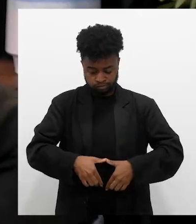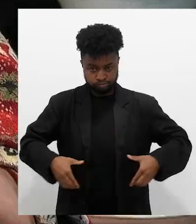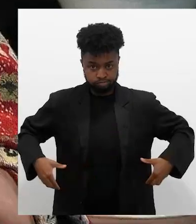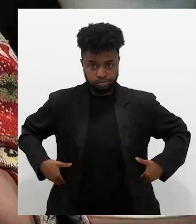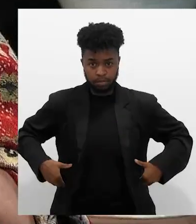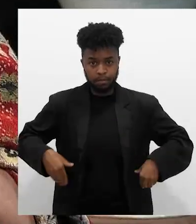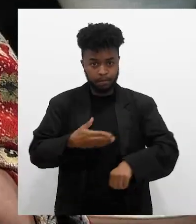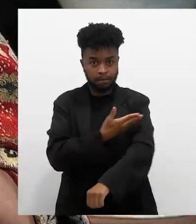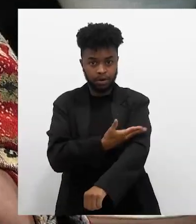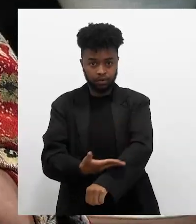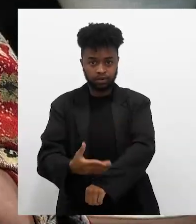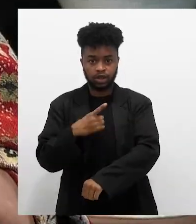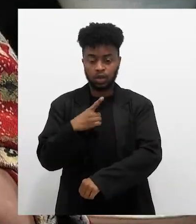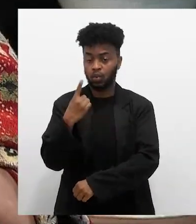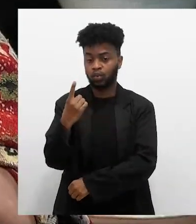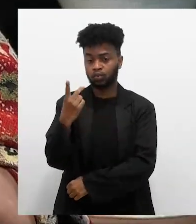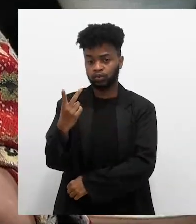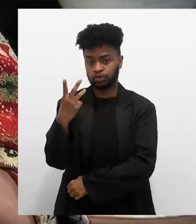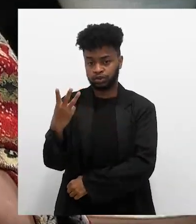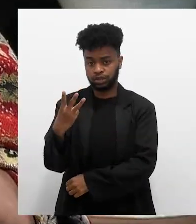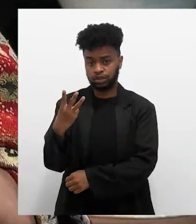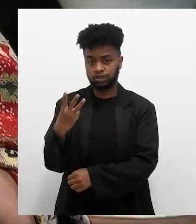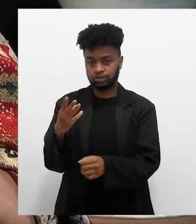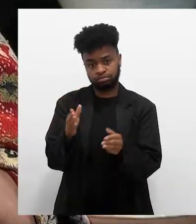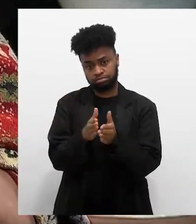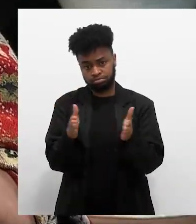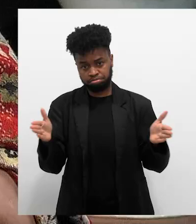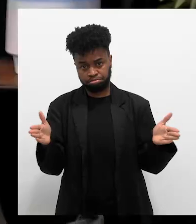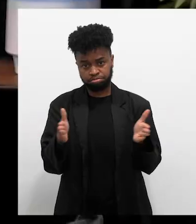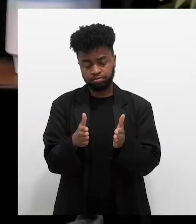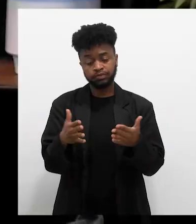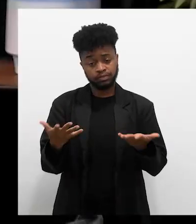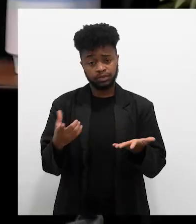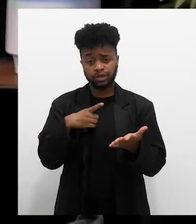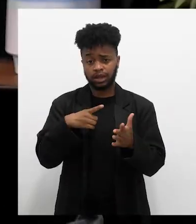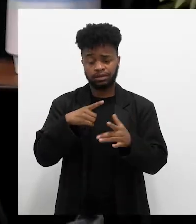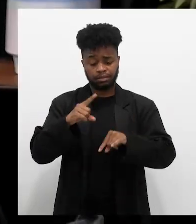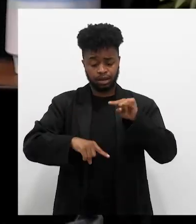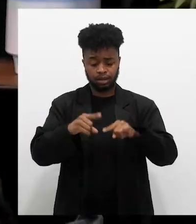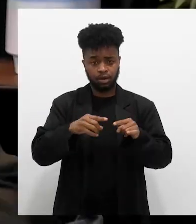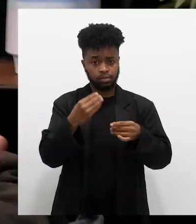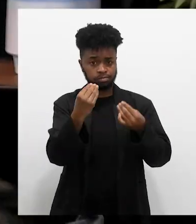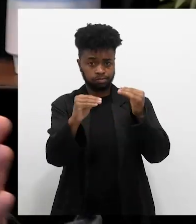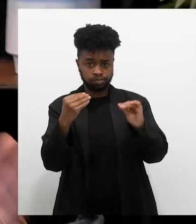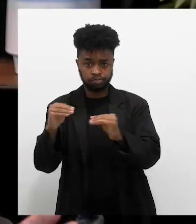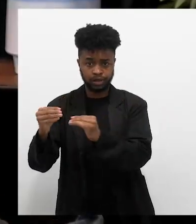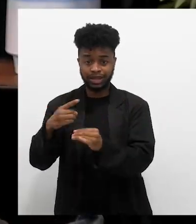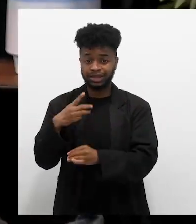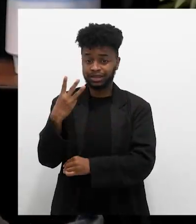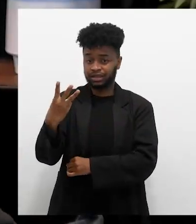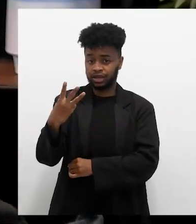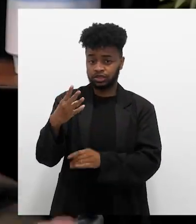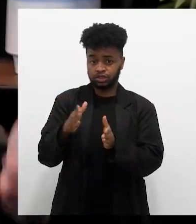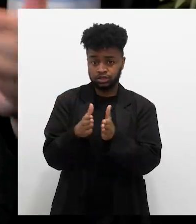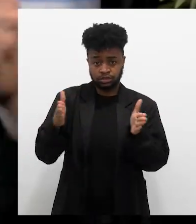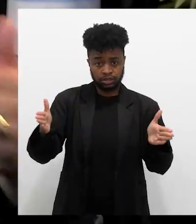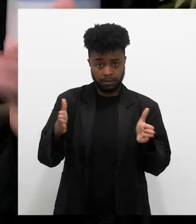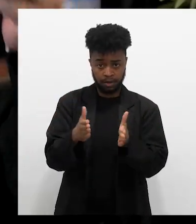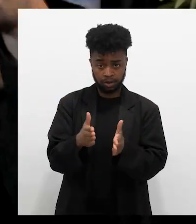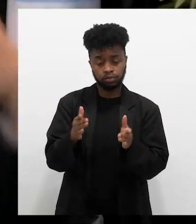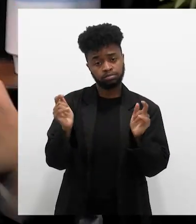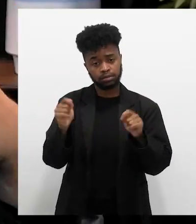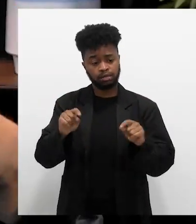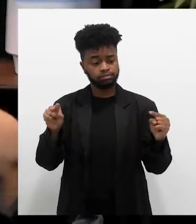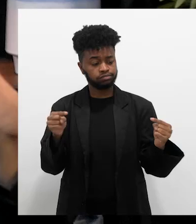volta da cintura, você tem tamanho 1, 2 e 3. Né? Então você tem tudo ali em pelo menos 3 tamanhos para que ele